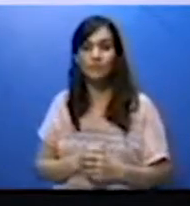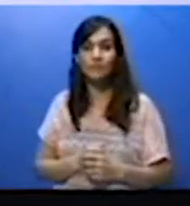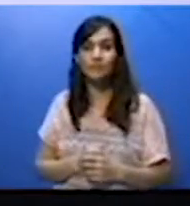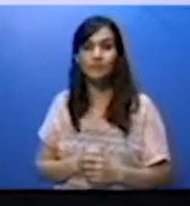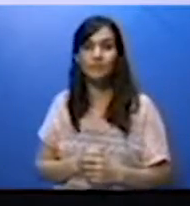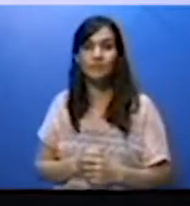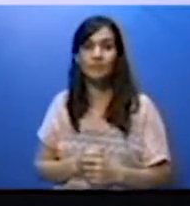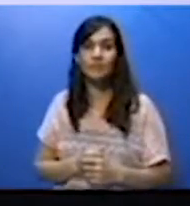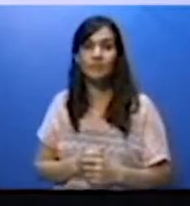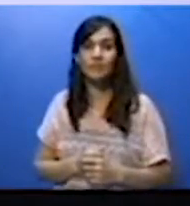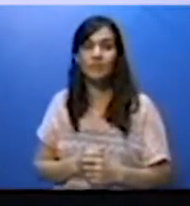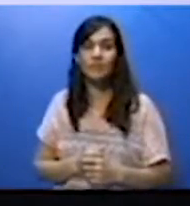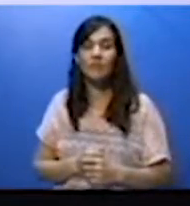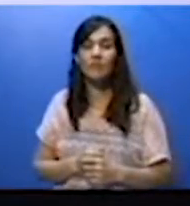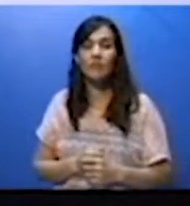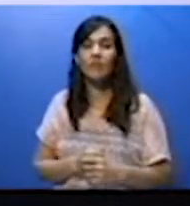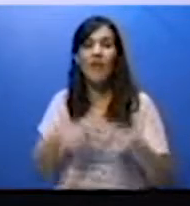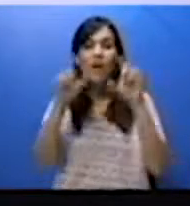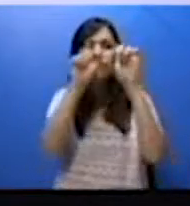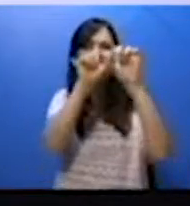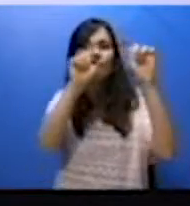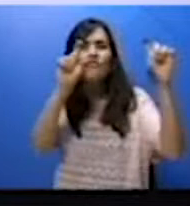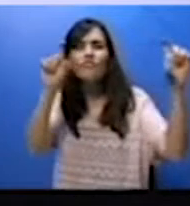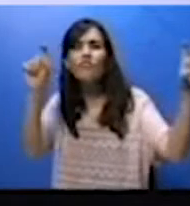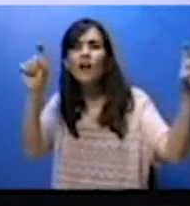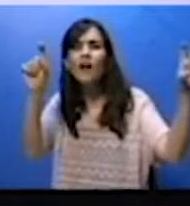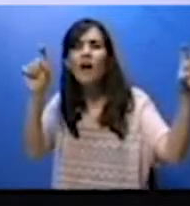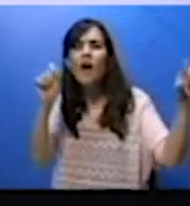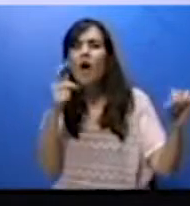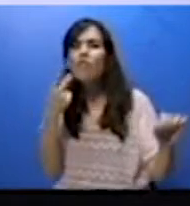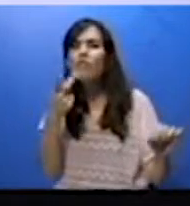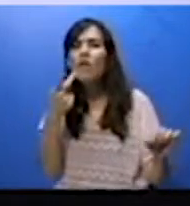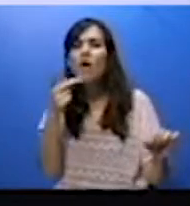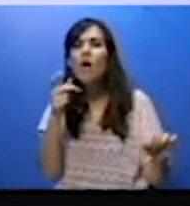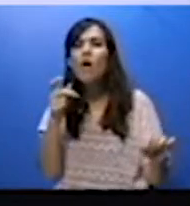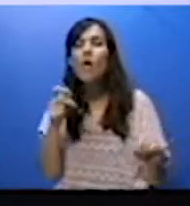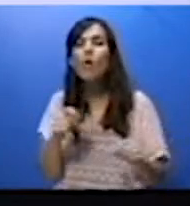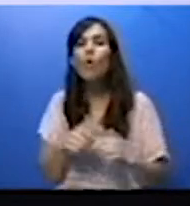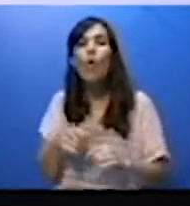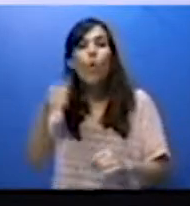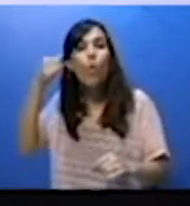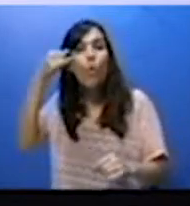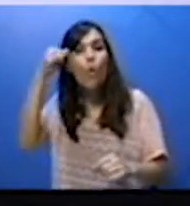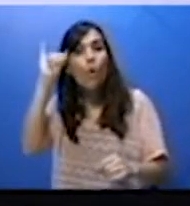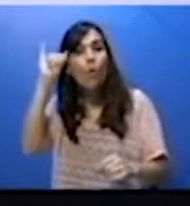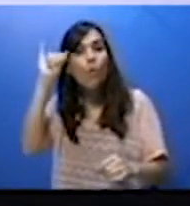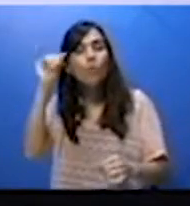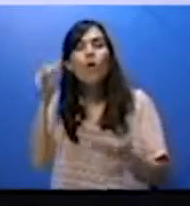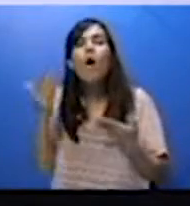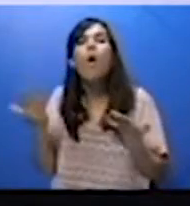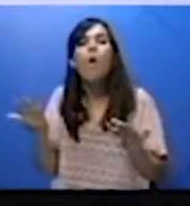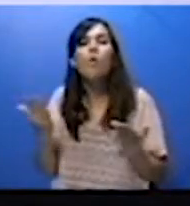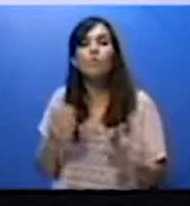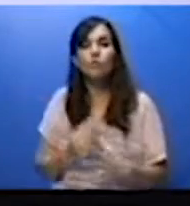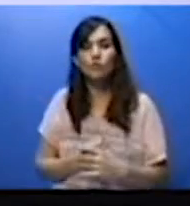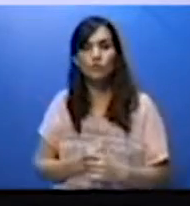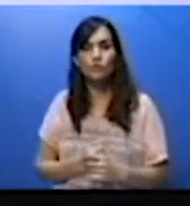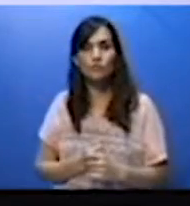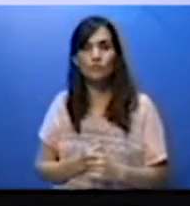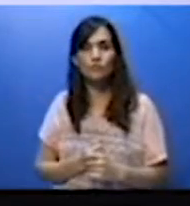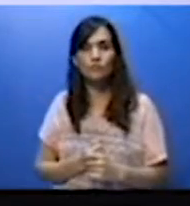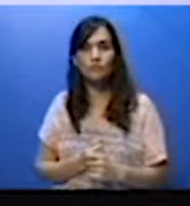aonde aqui nessa frase eu falei a palavra touro eu